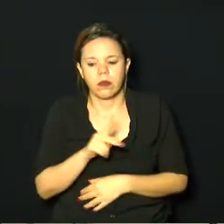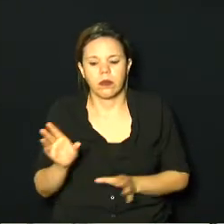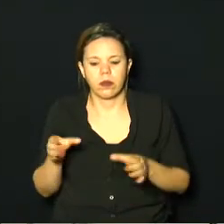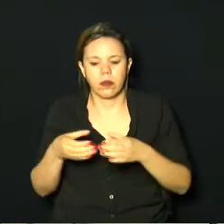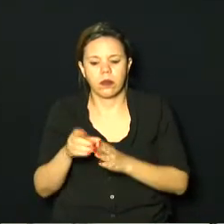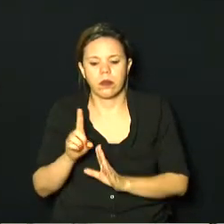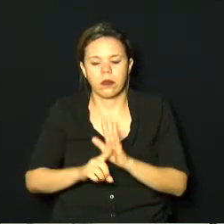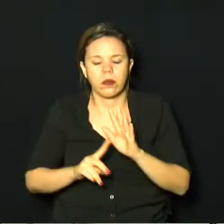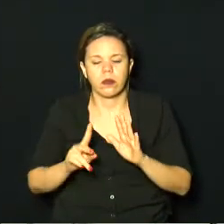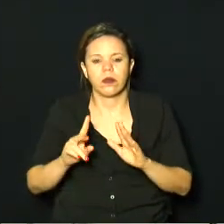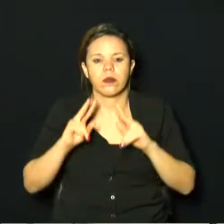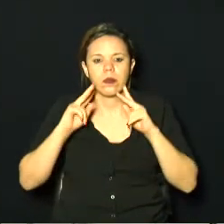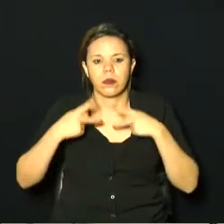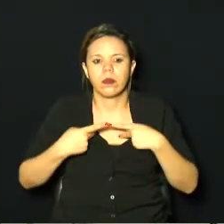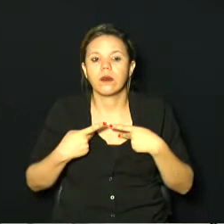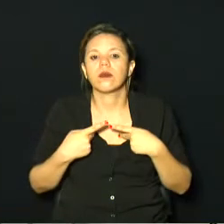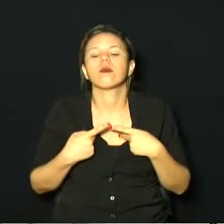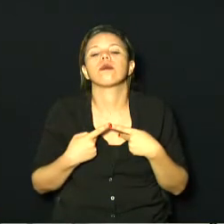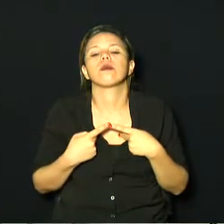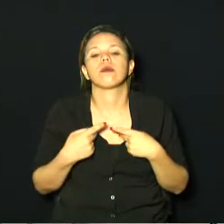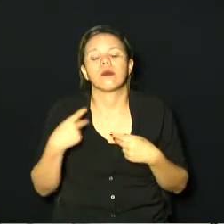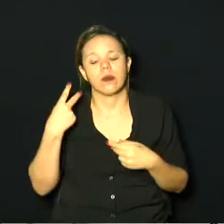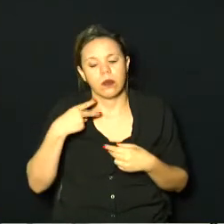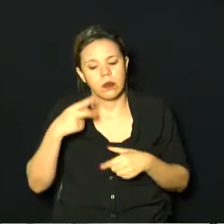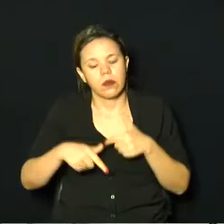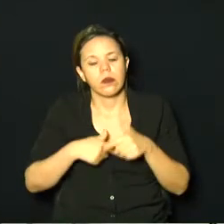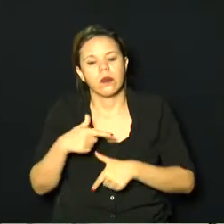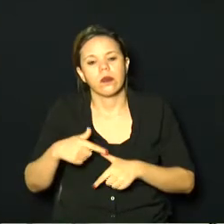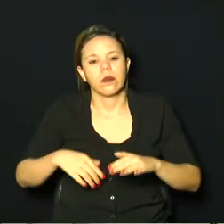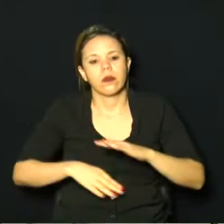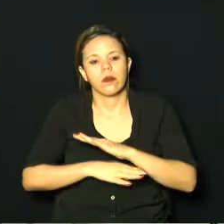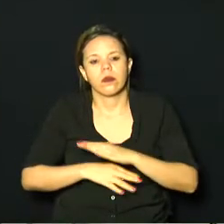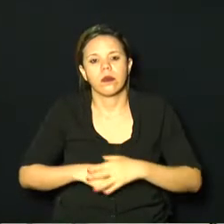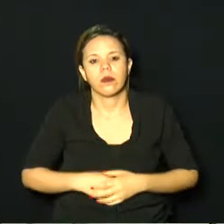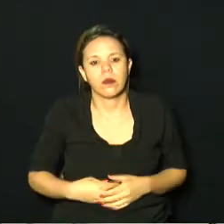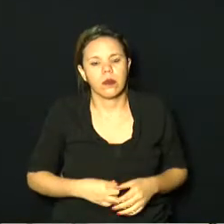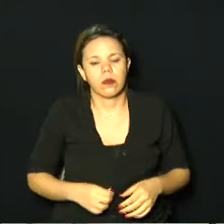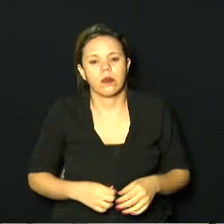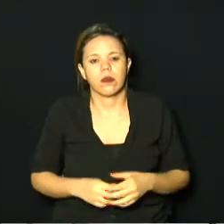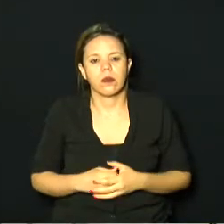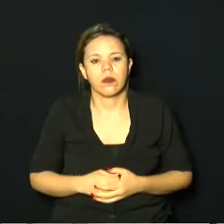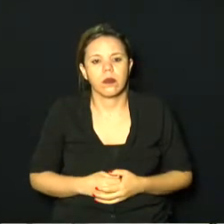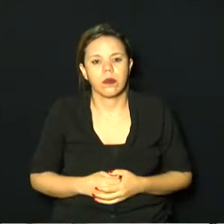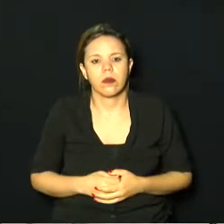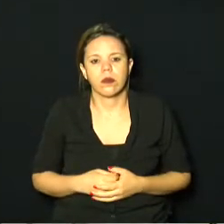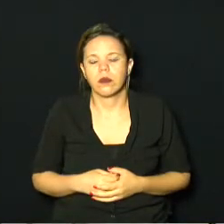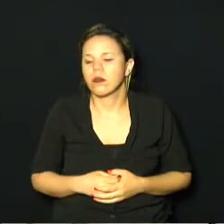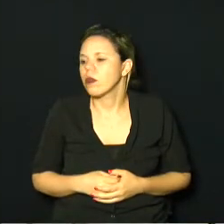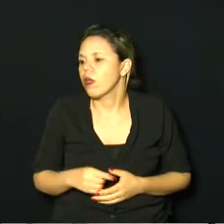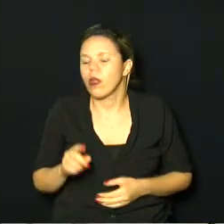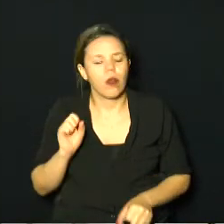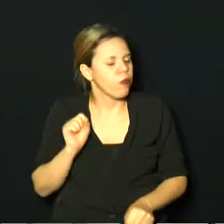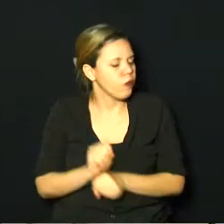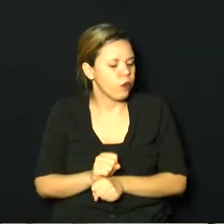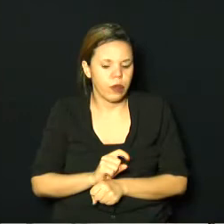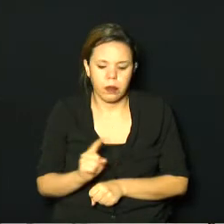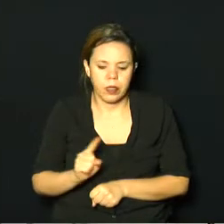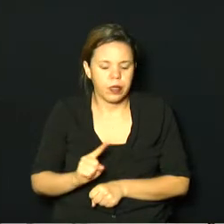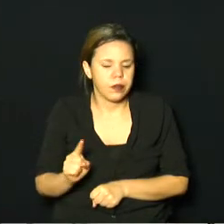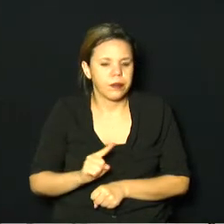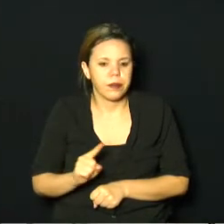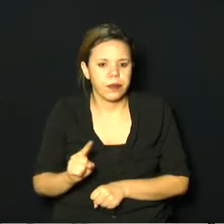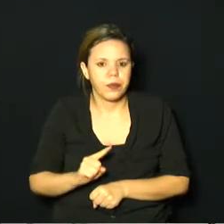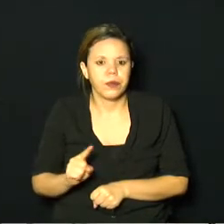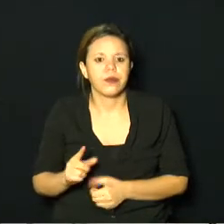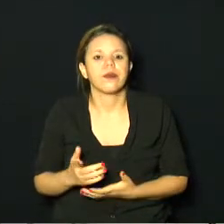de Direitos Humanos, enquanto vereador dessa casa, não descansarei enquanto